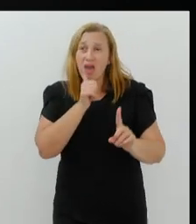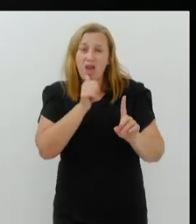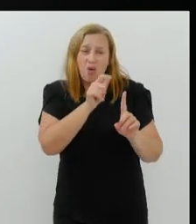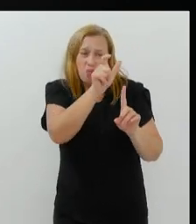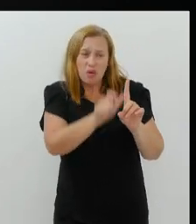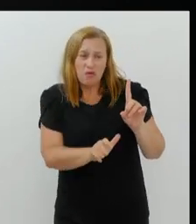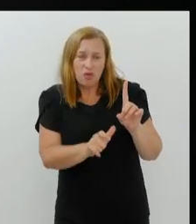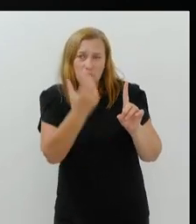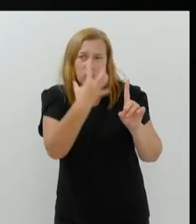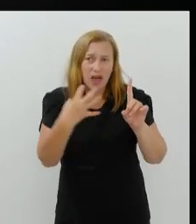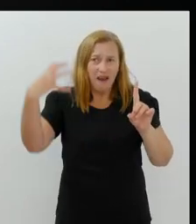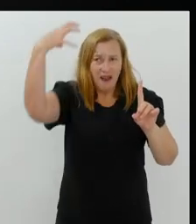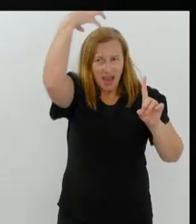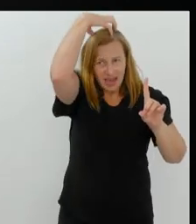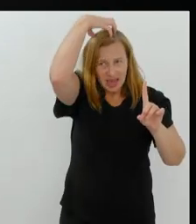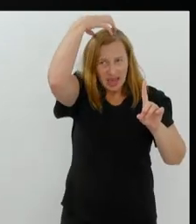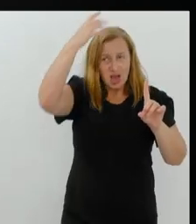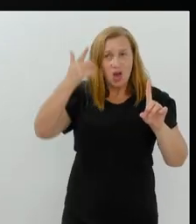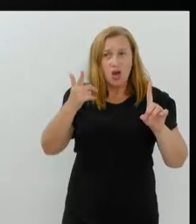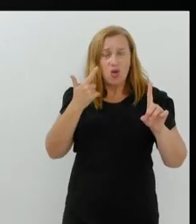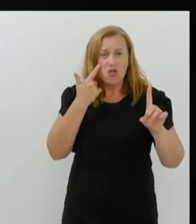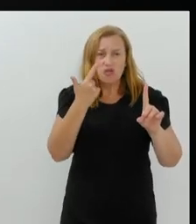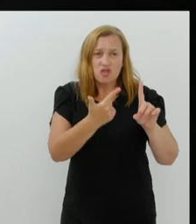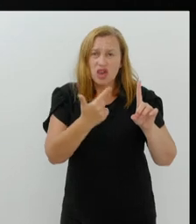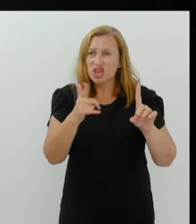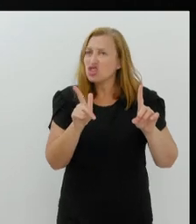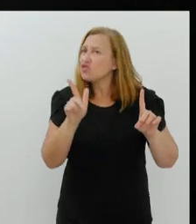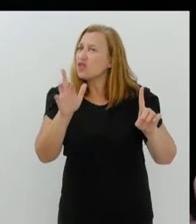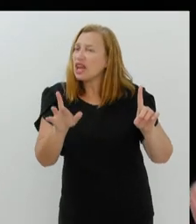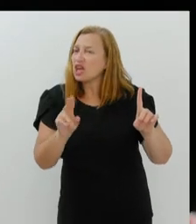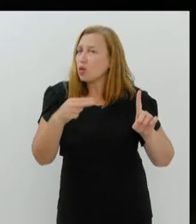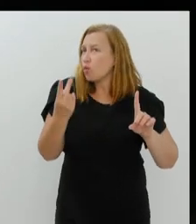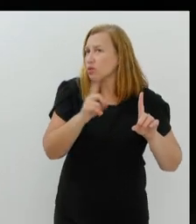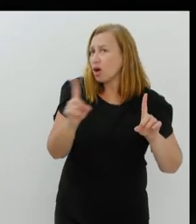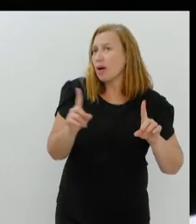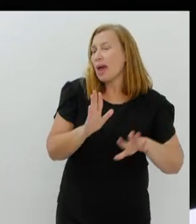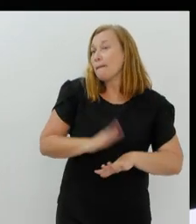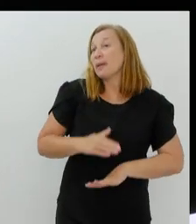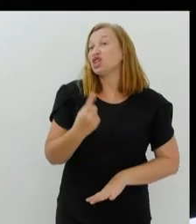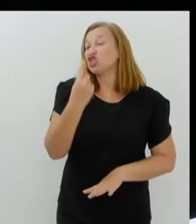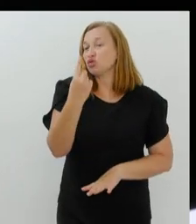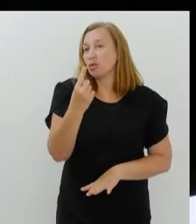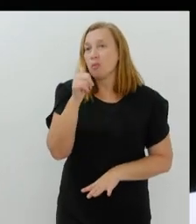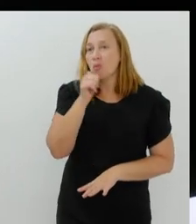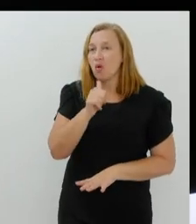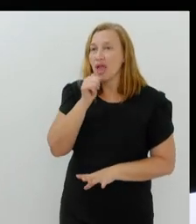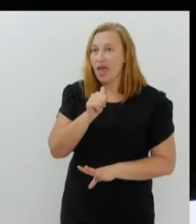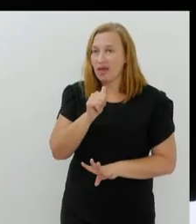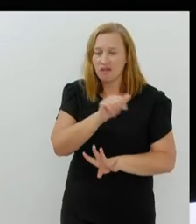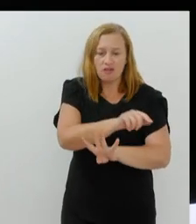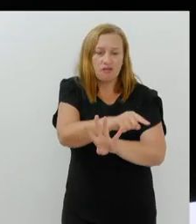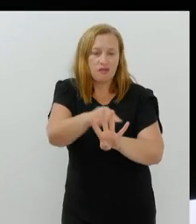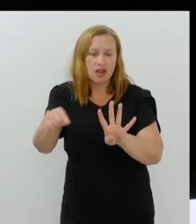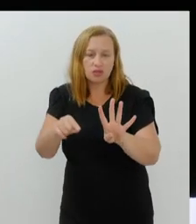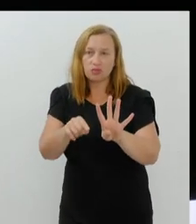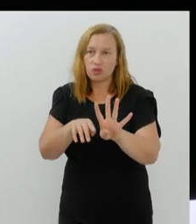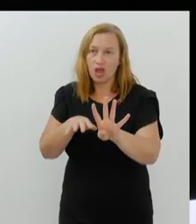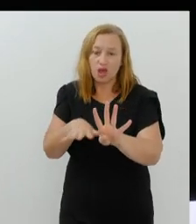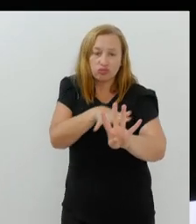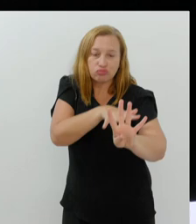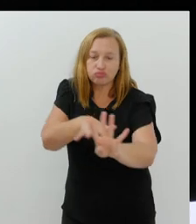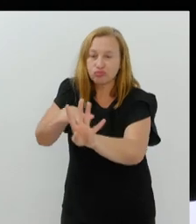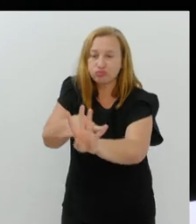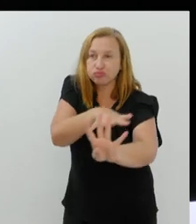lá eles têm um outro olhar ou é o mesmo olhar? Então, lá é um pouco diferente, que eles têm o costume de ter mais de uma mulher na frente da